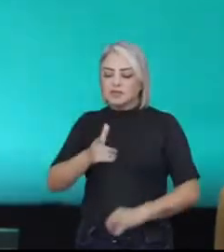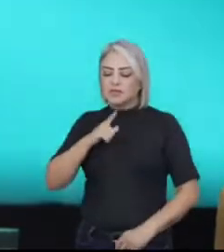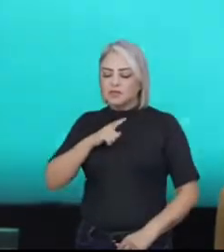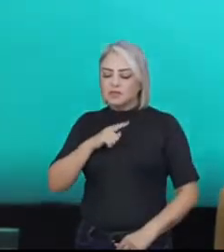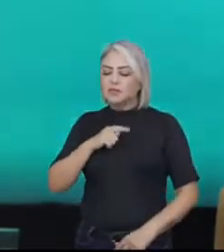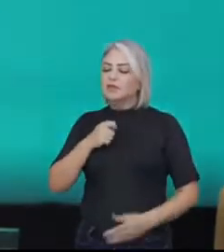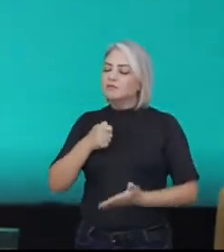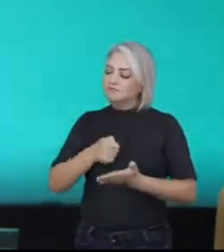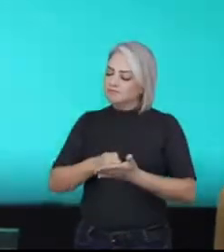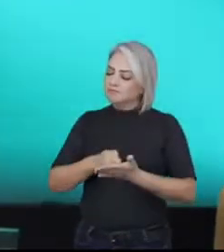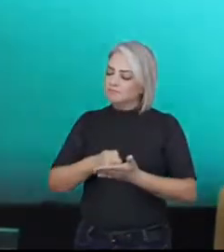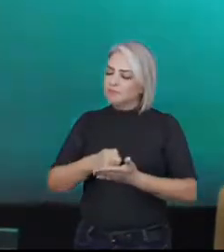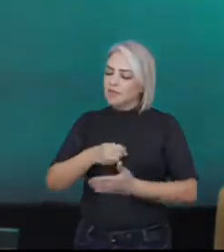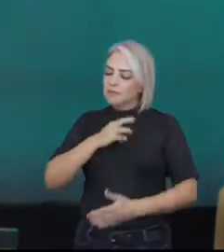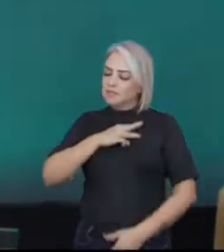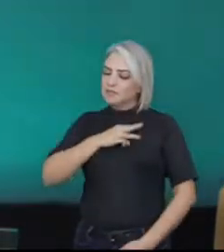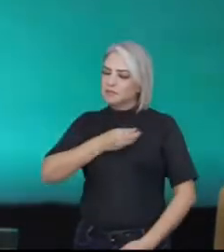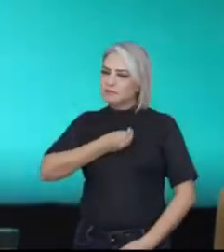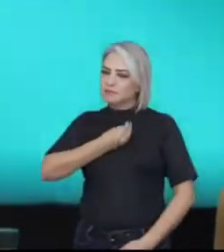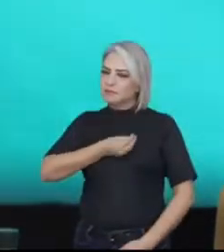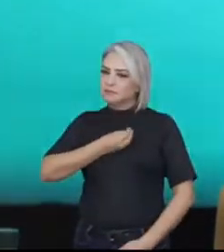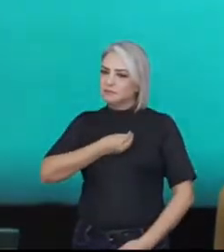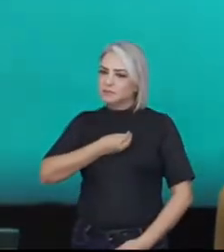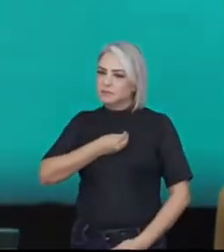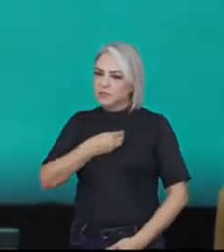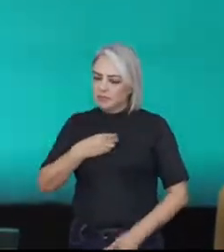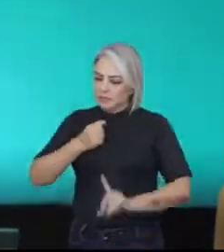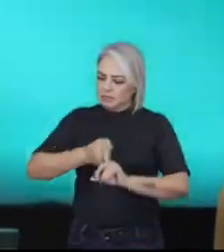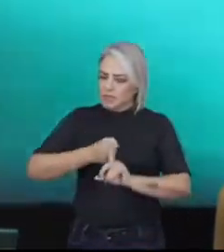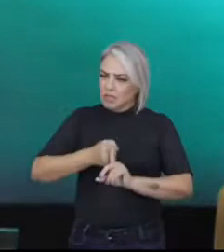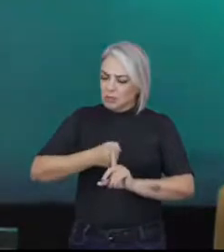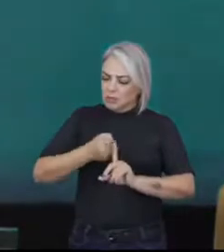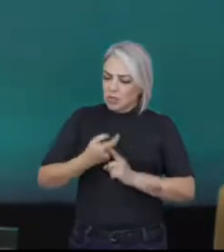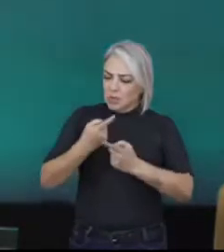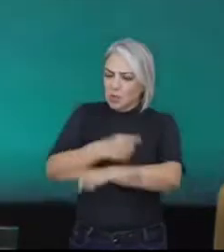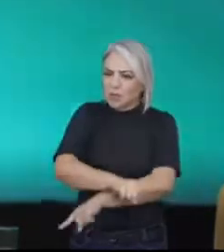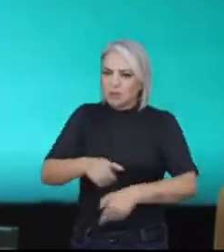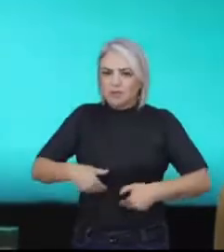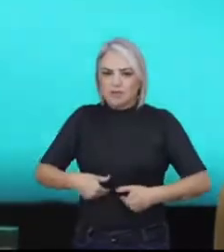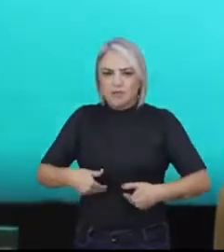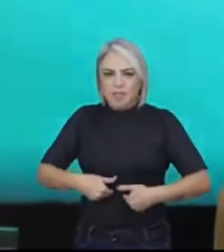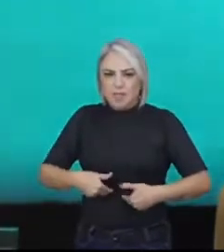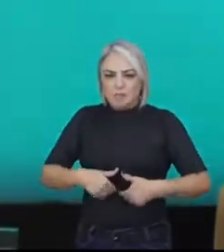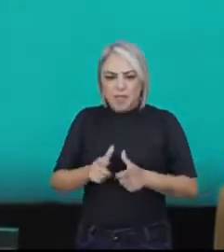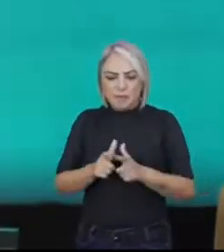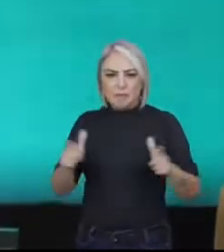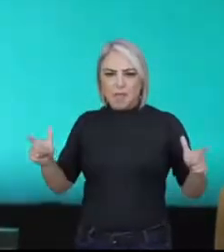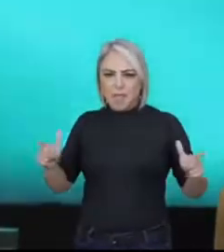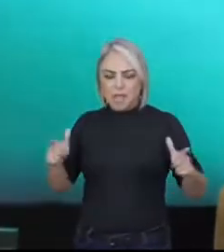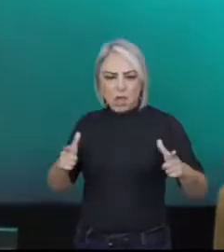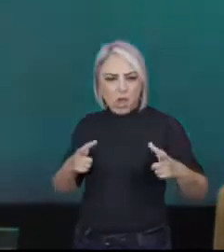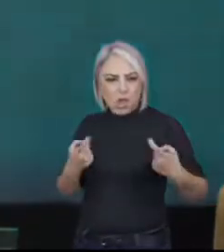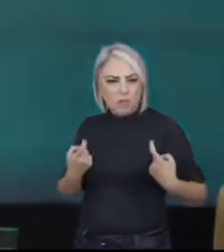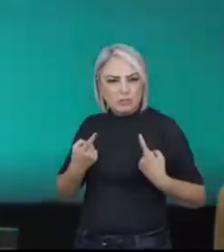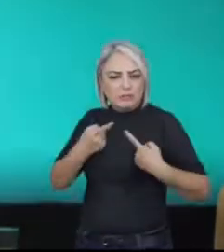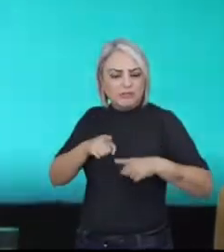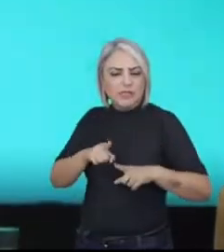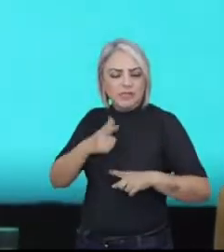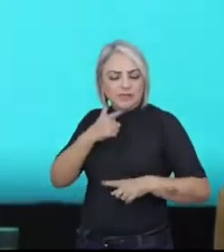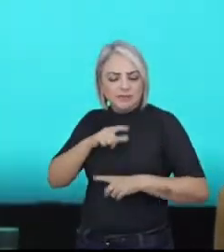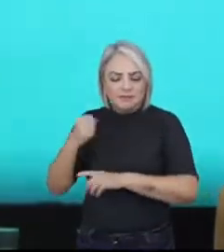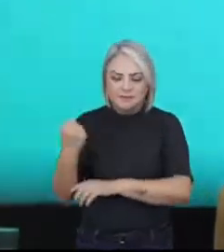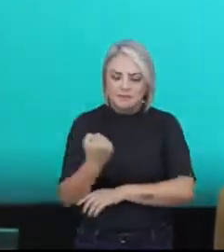vida. Travamos contra a fome a maior de todas as batalhas e vencemos.